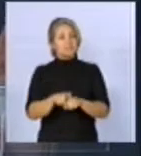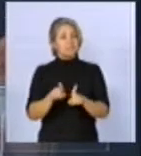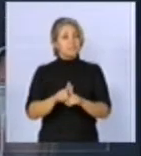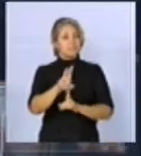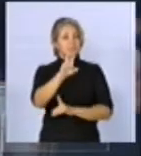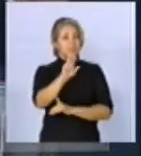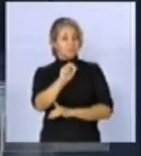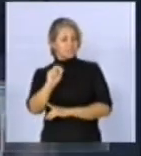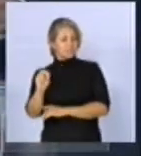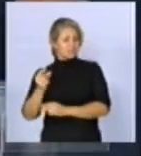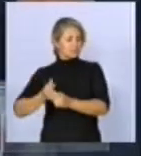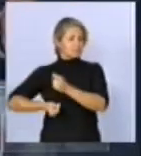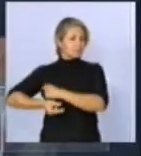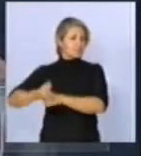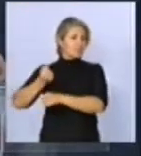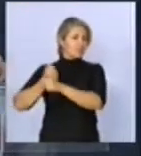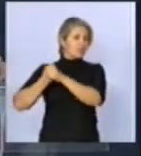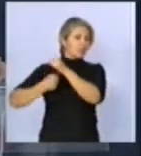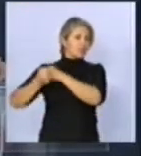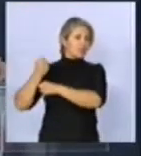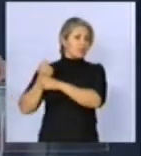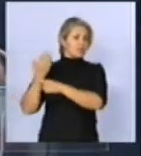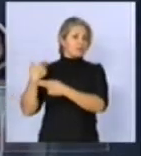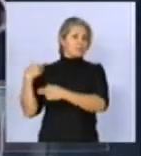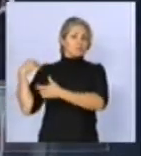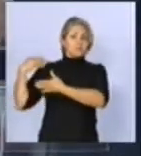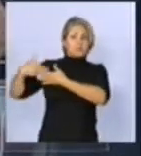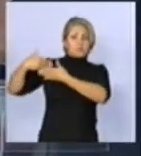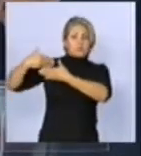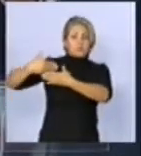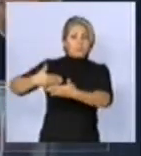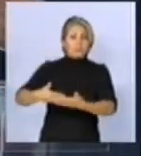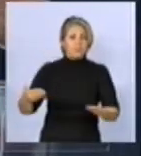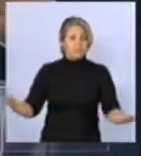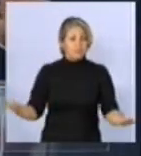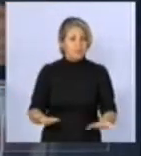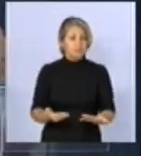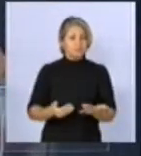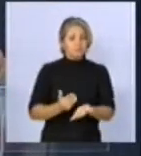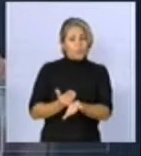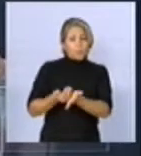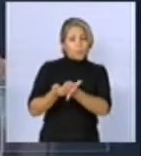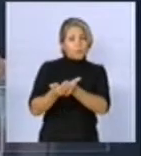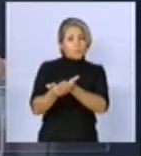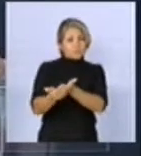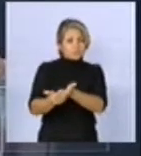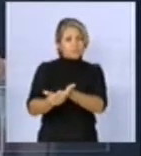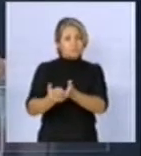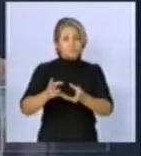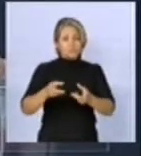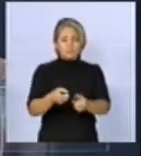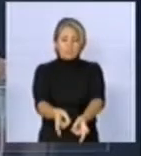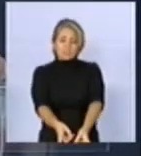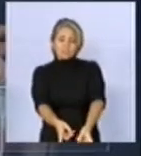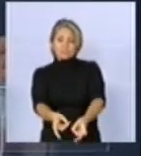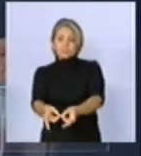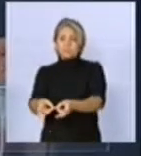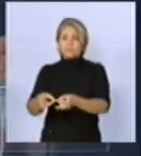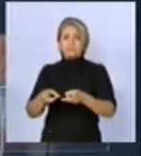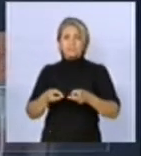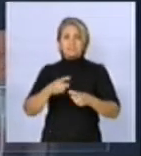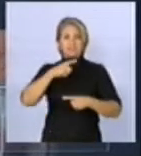500 percebemos que trazido por Duarte Coelho ou gente iniciou toda a exploração da